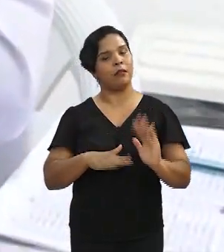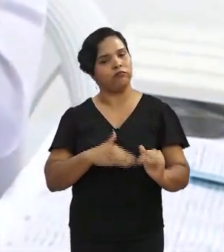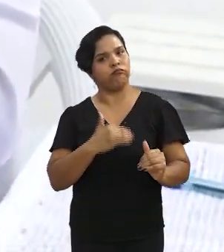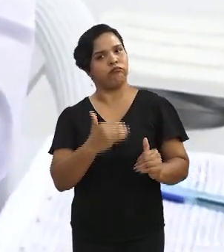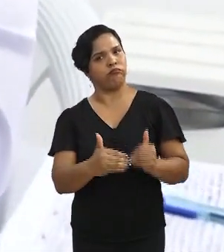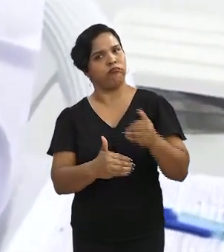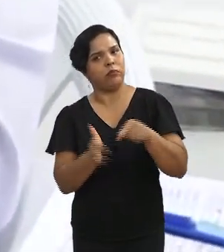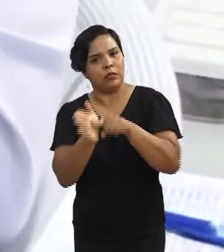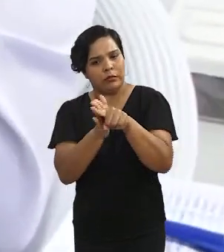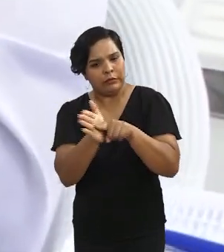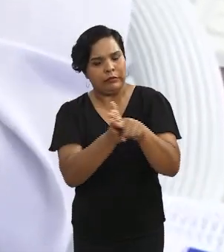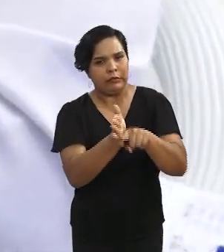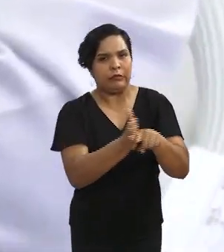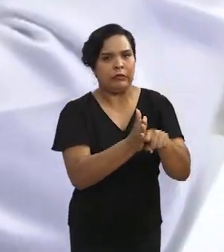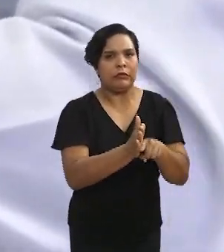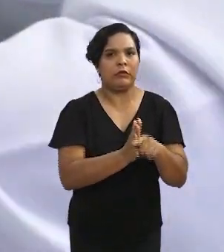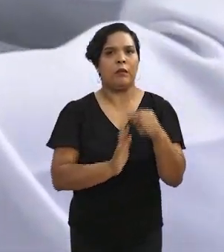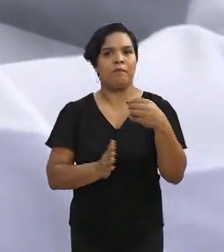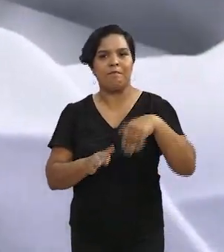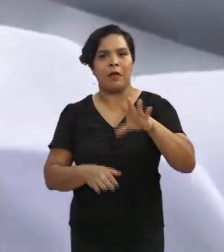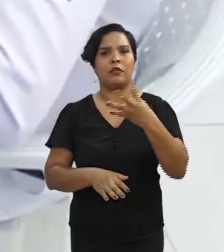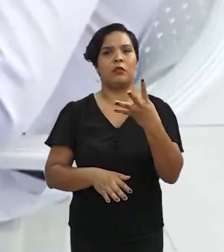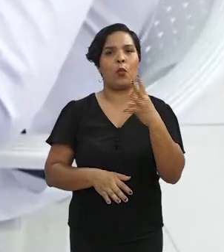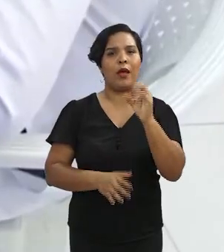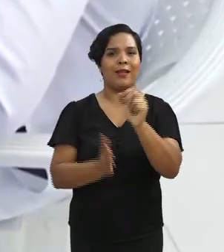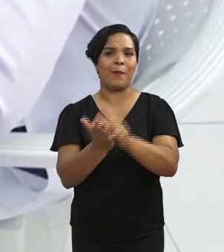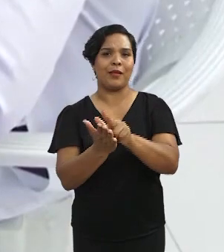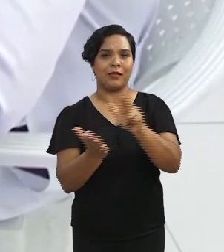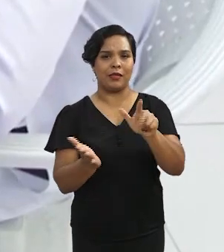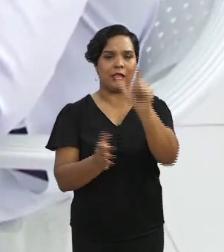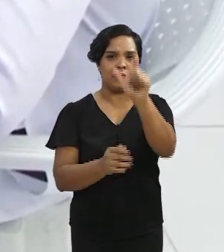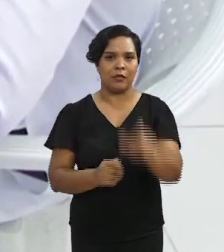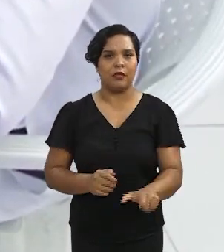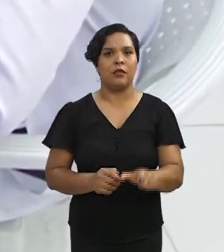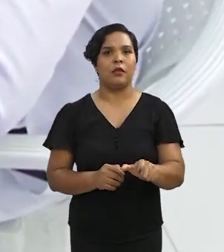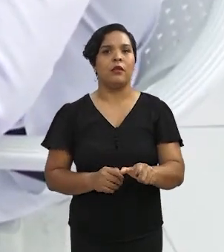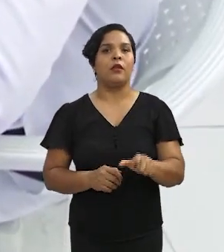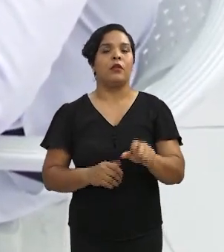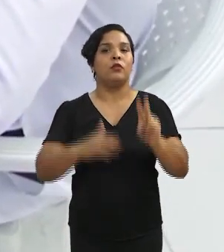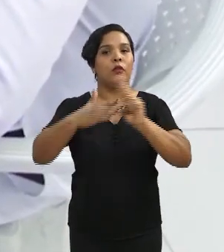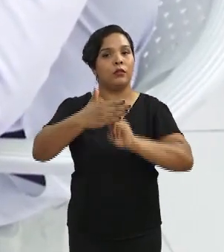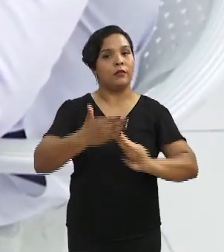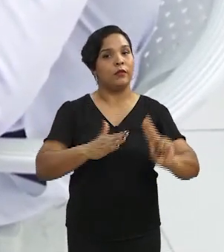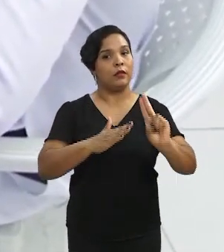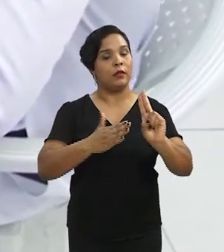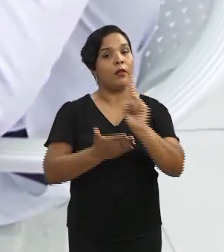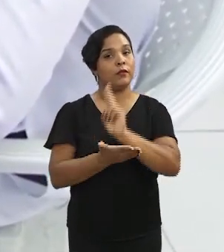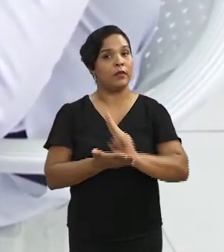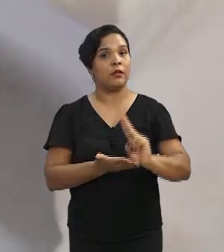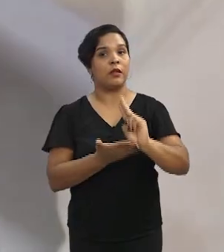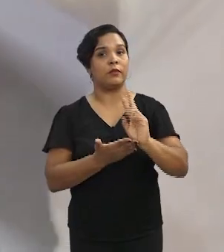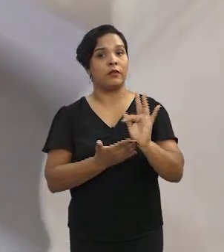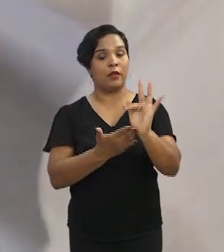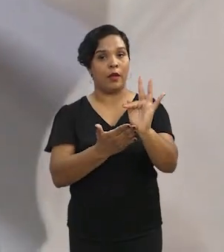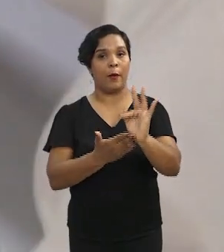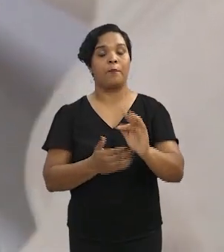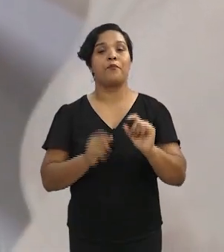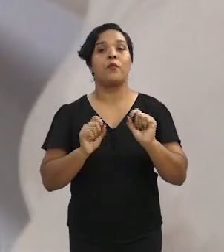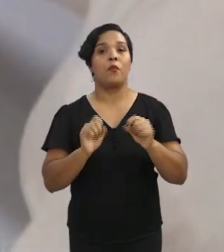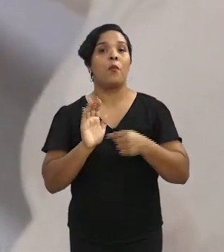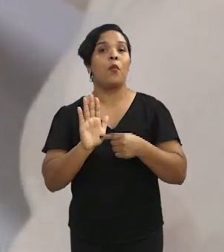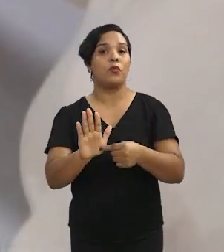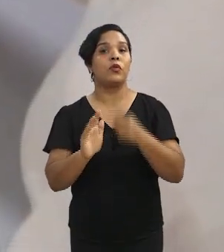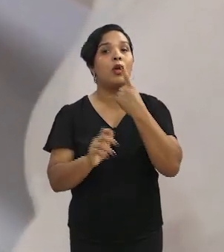Mas, aos poucos, as investigações com mais de 40 pacientes atendidos no Hospital Universitário Walter Cantídio da UFC mostraram